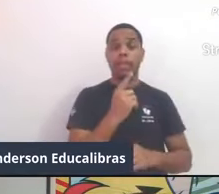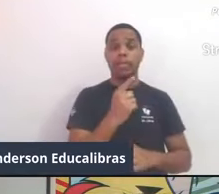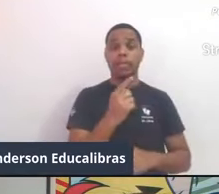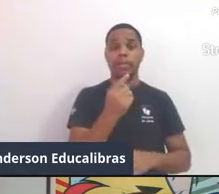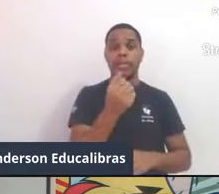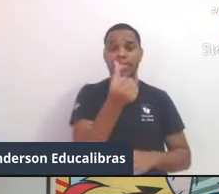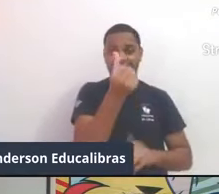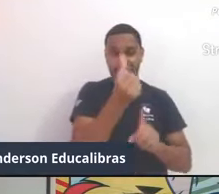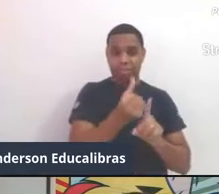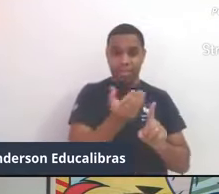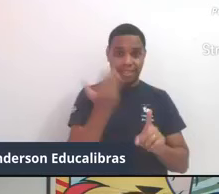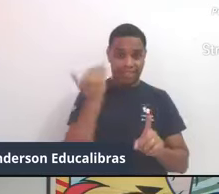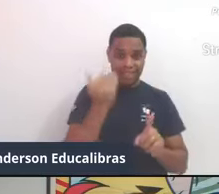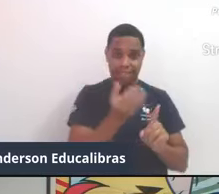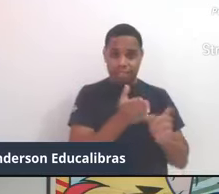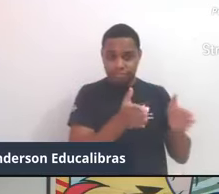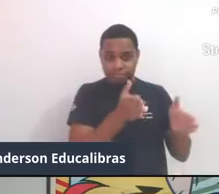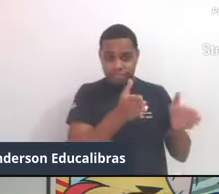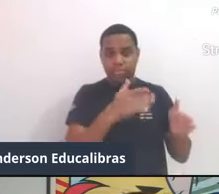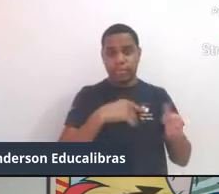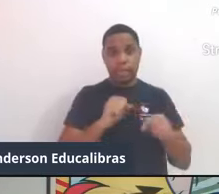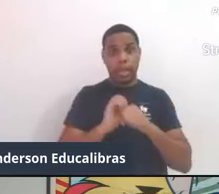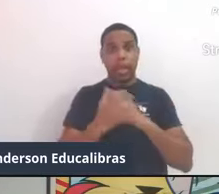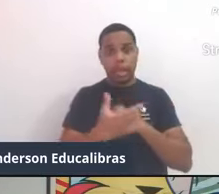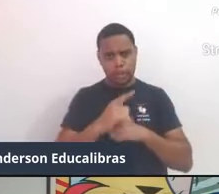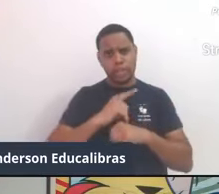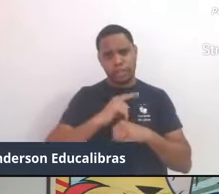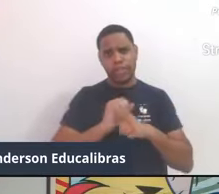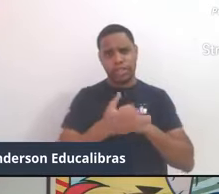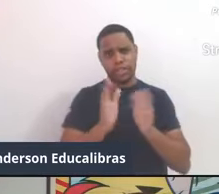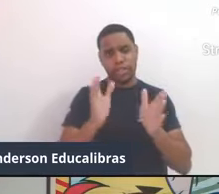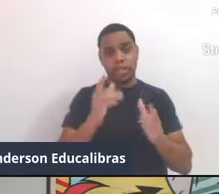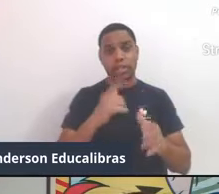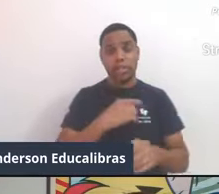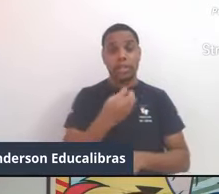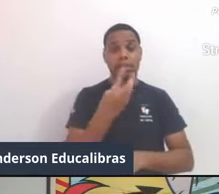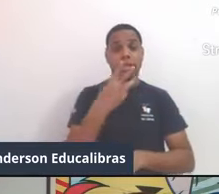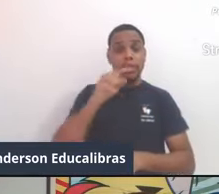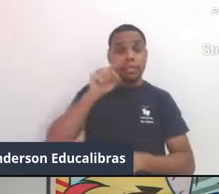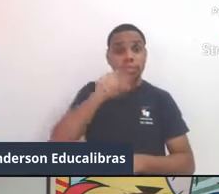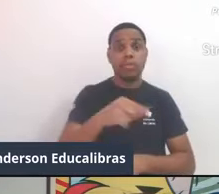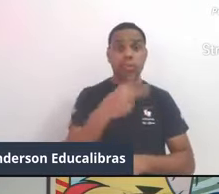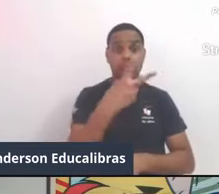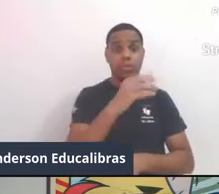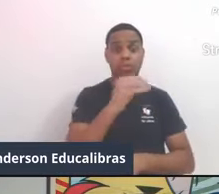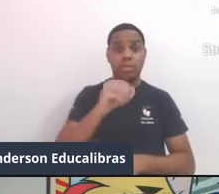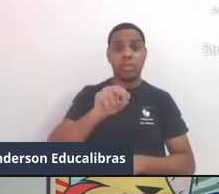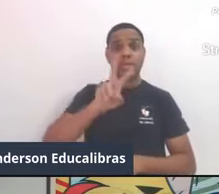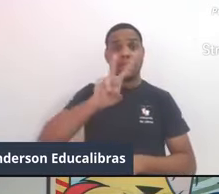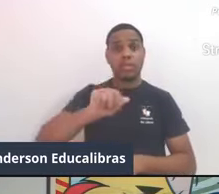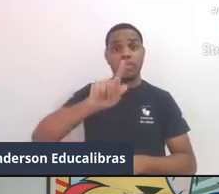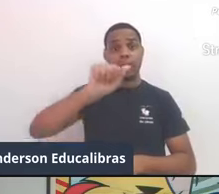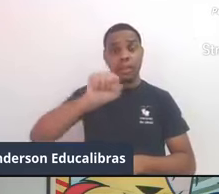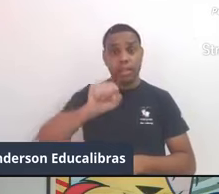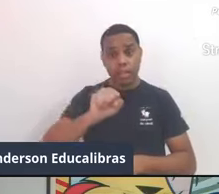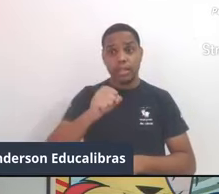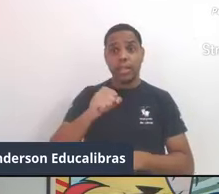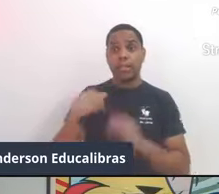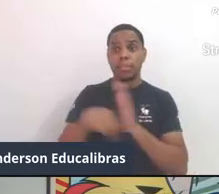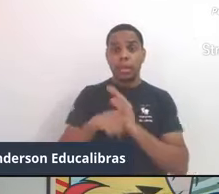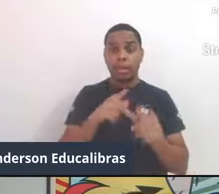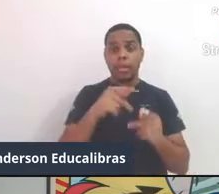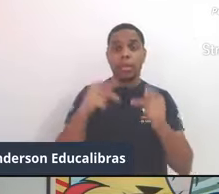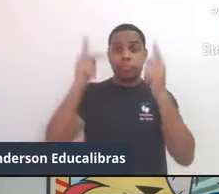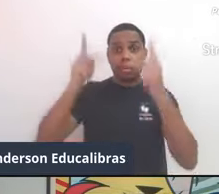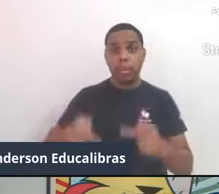ano, mesmo com o Covid andando e tudo mais, 3.200 vagas de programadores, né? E quando a gente começou, só no primeiro